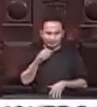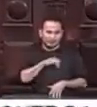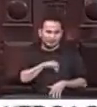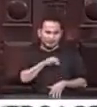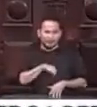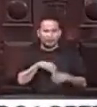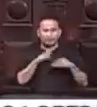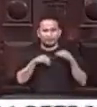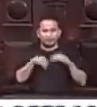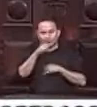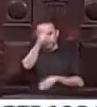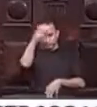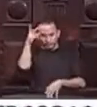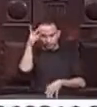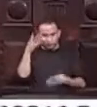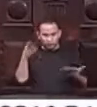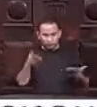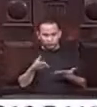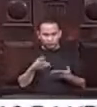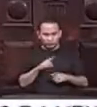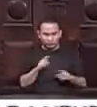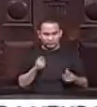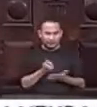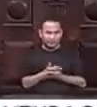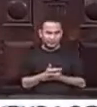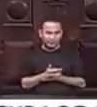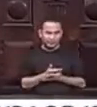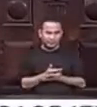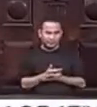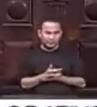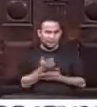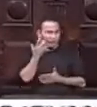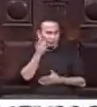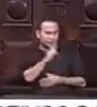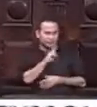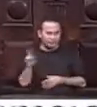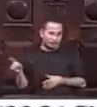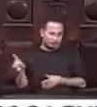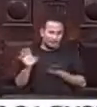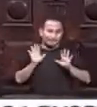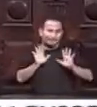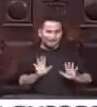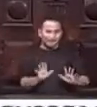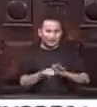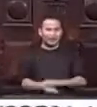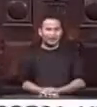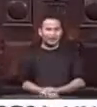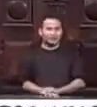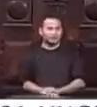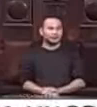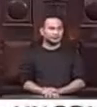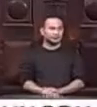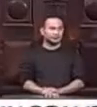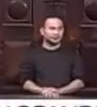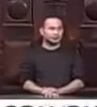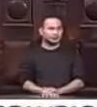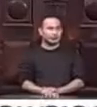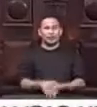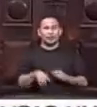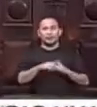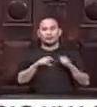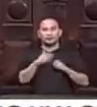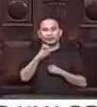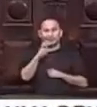dos servidores que vocês até hoje não pagaram? Acho que não. Mas vetaram o artigo 5º,